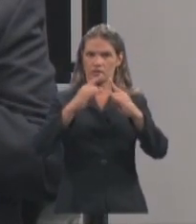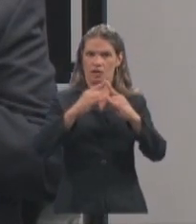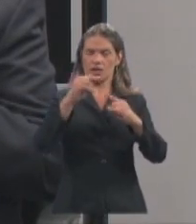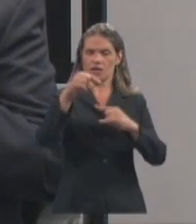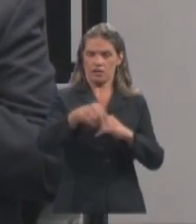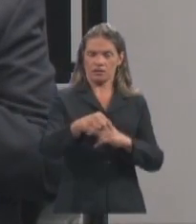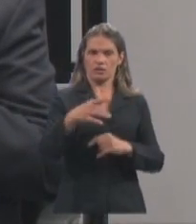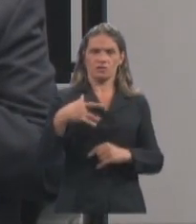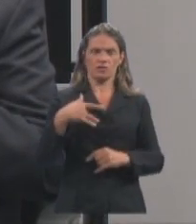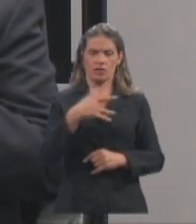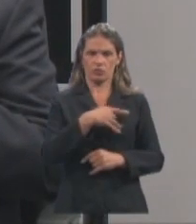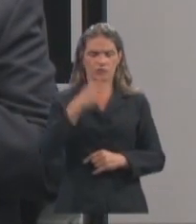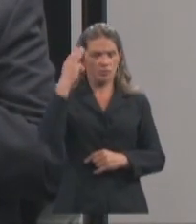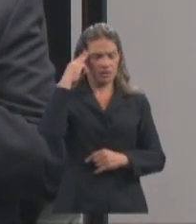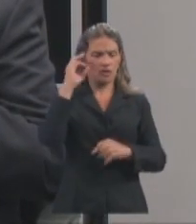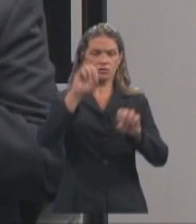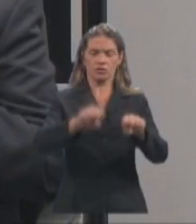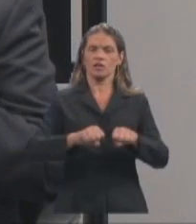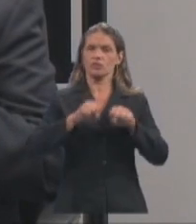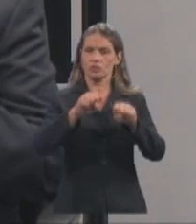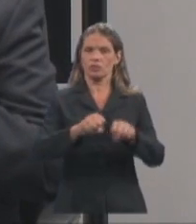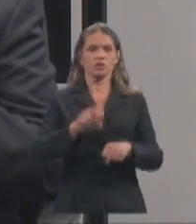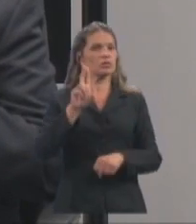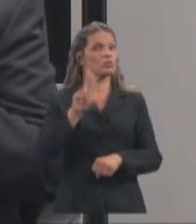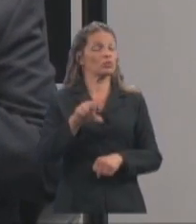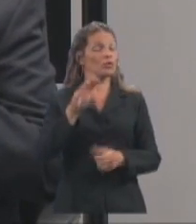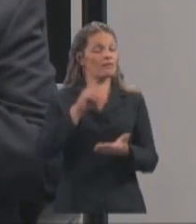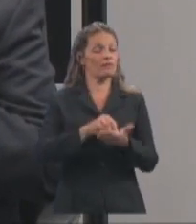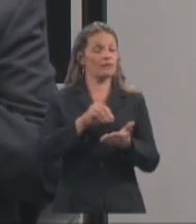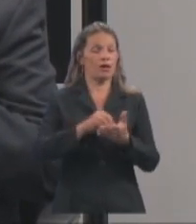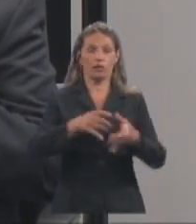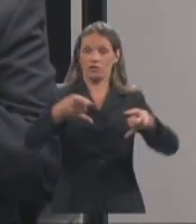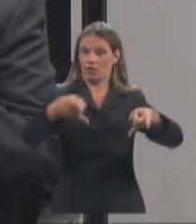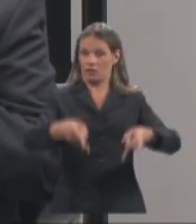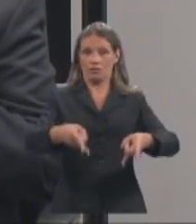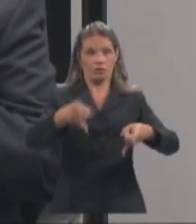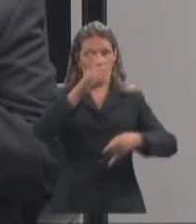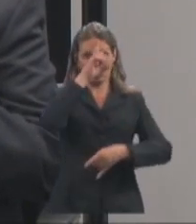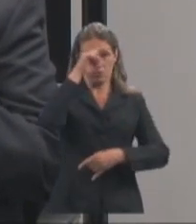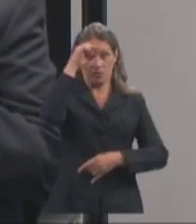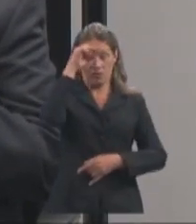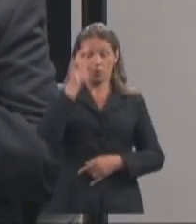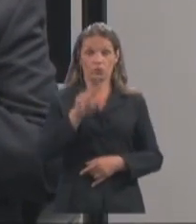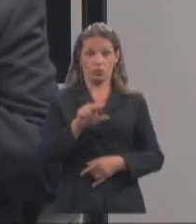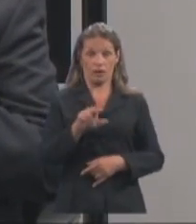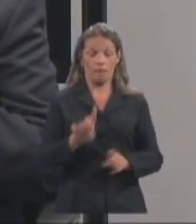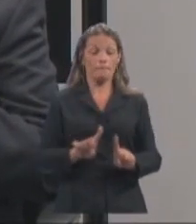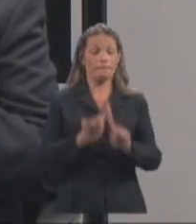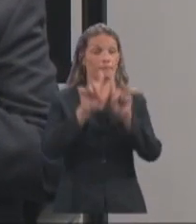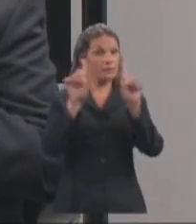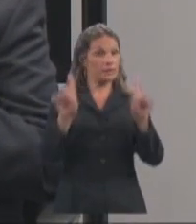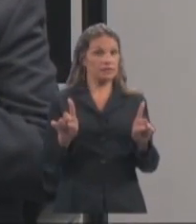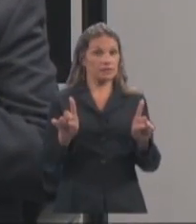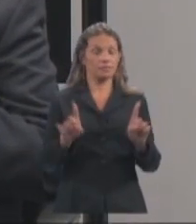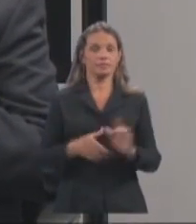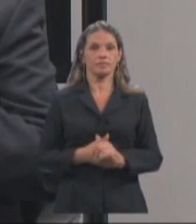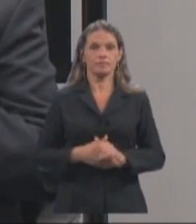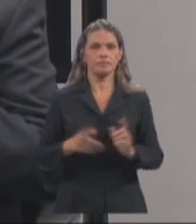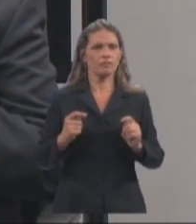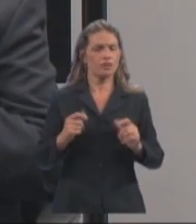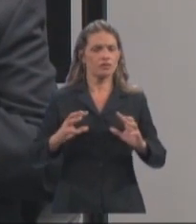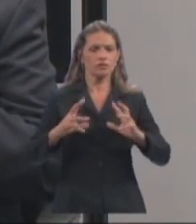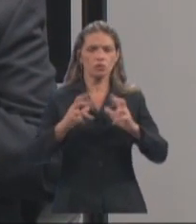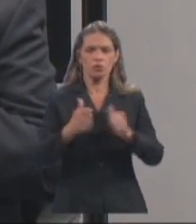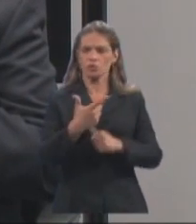saúde mental dos Universidade de canos jamais falta o leito lá nós sempre temos leito Porém na